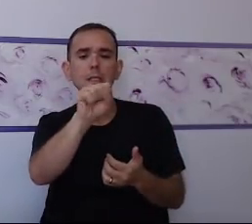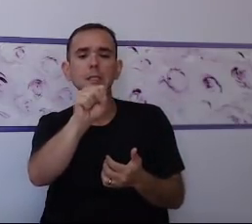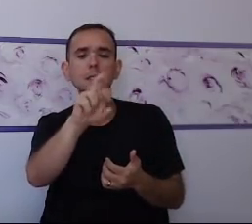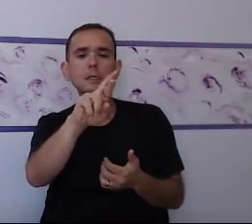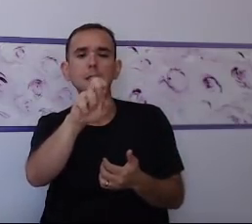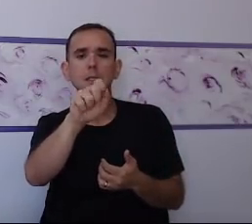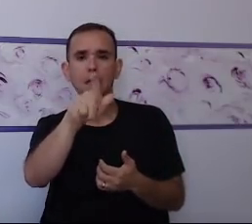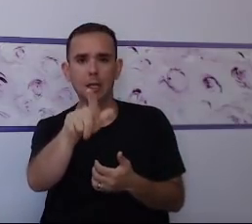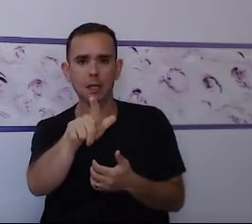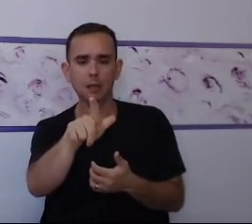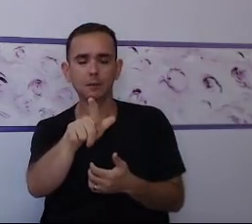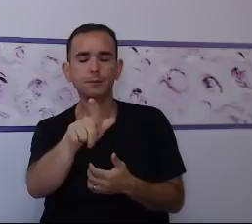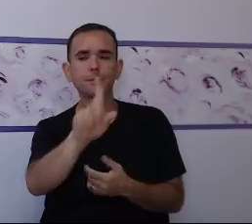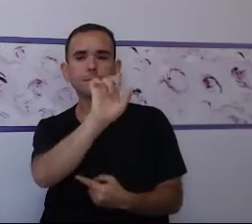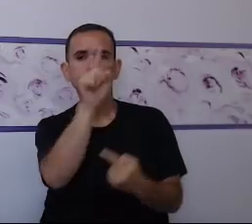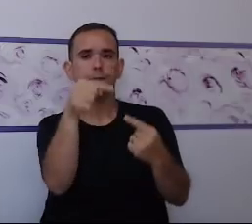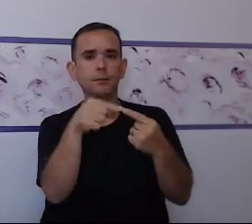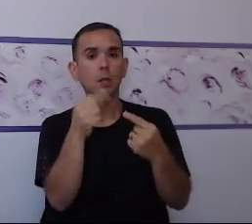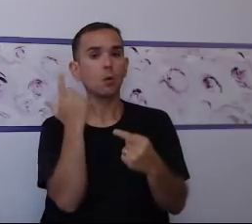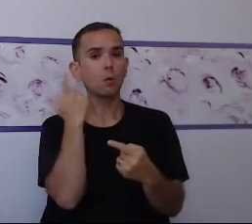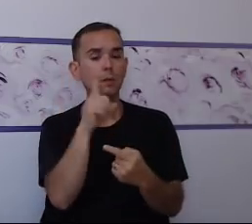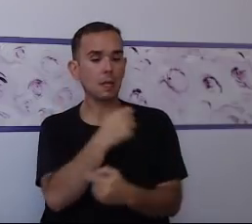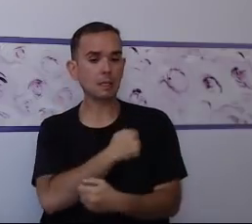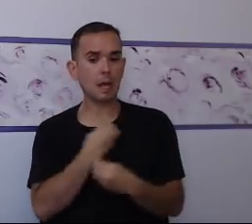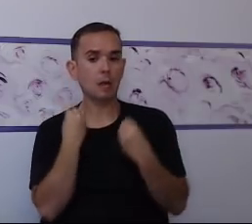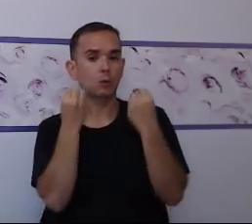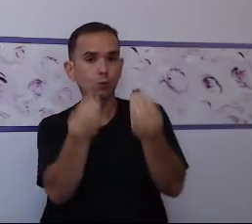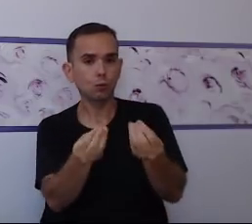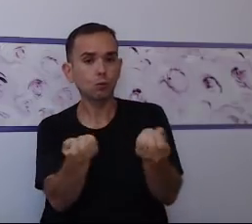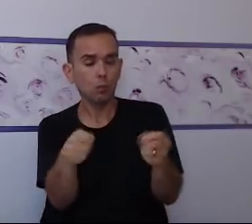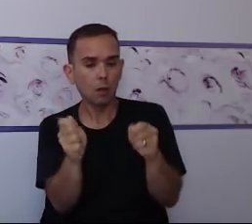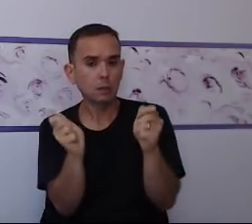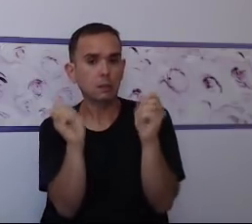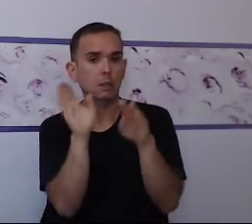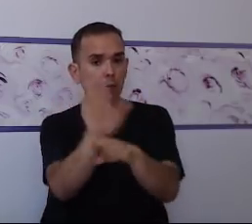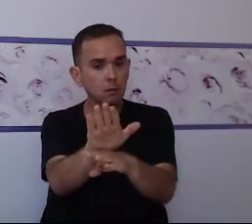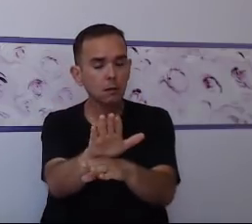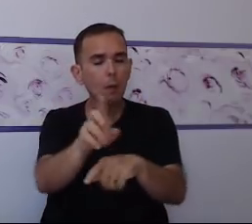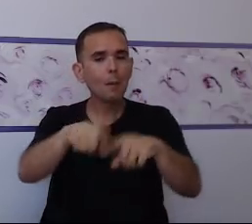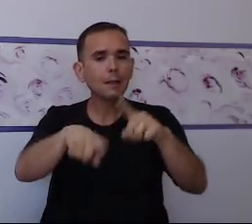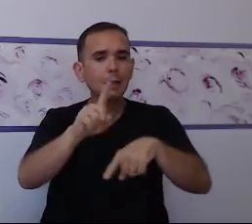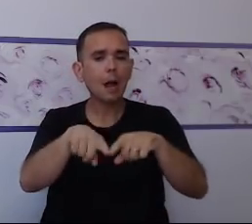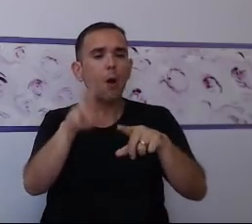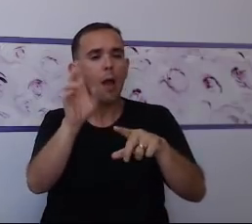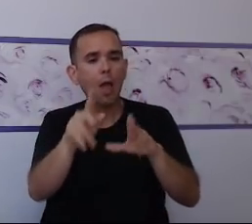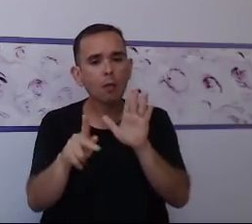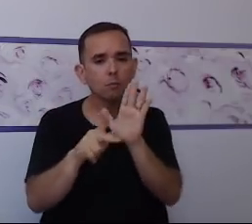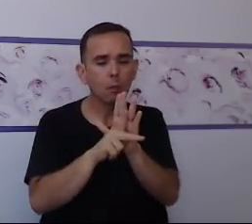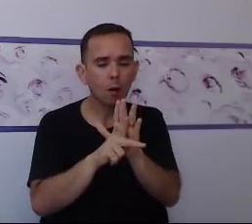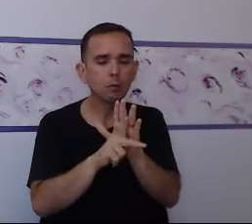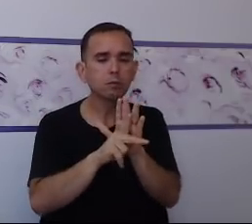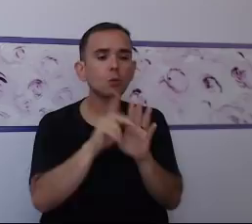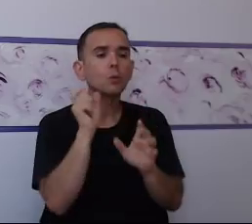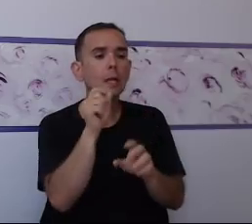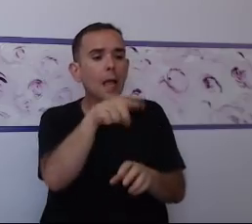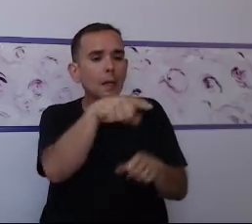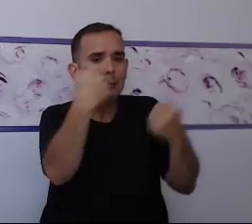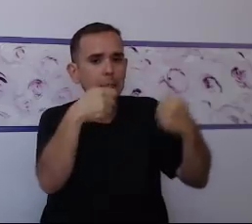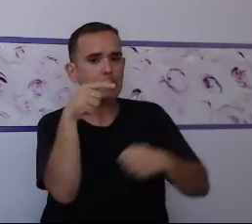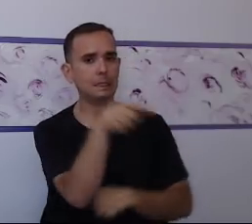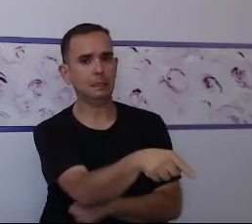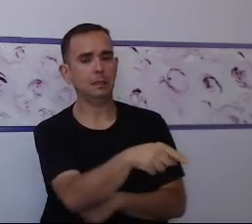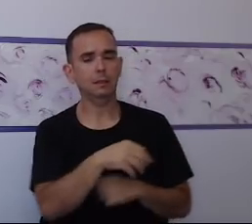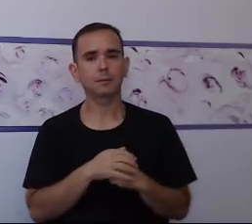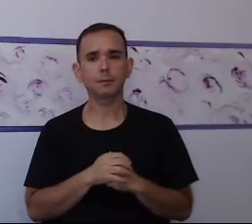né? Via CISREG, para que esse nosso aluno receba um material que é moldado, no caso da horta, de acordo com a necessidade